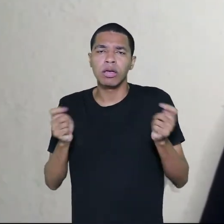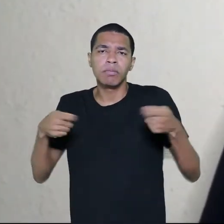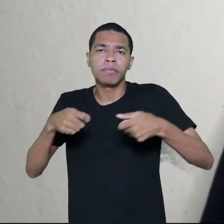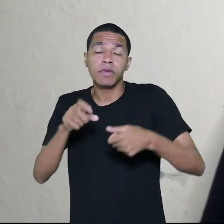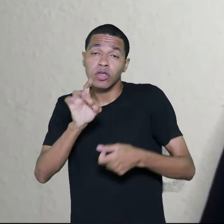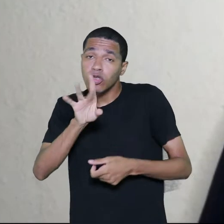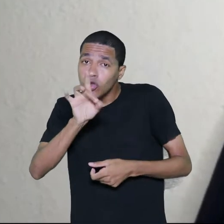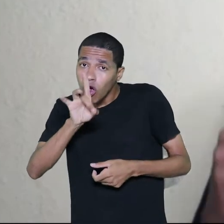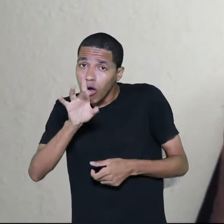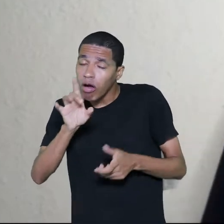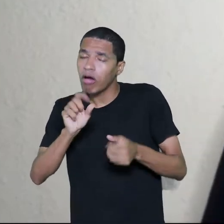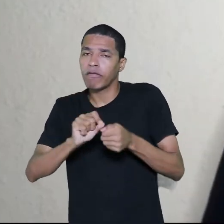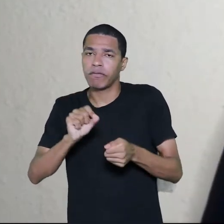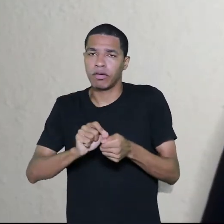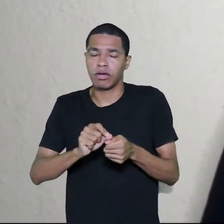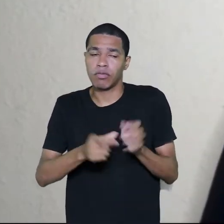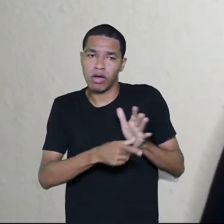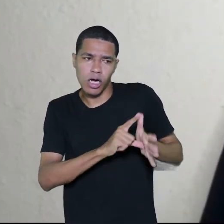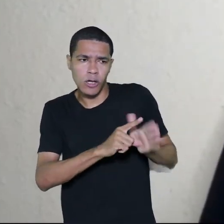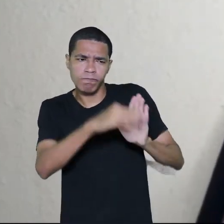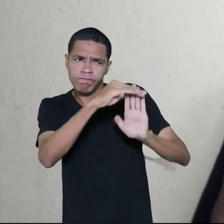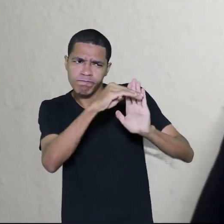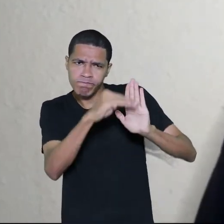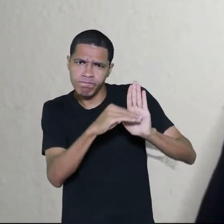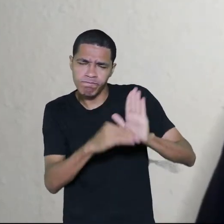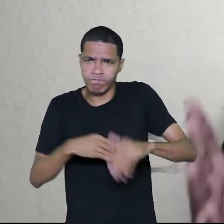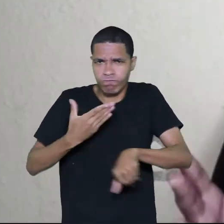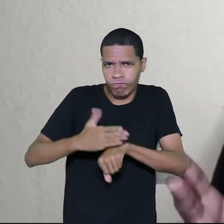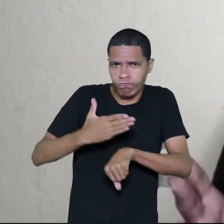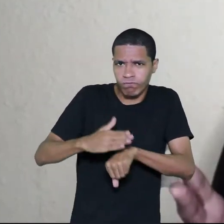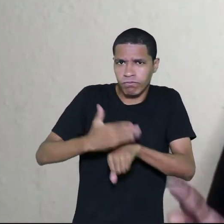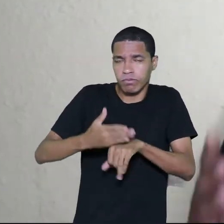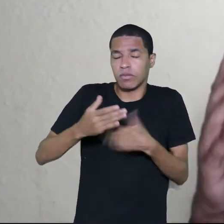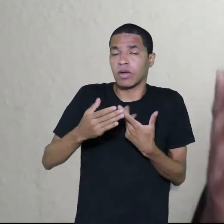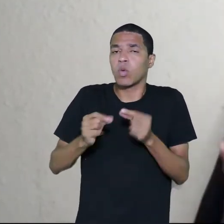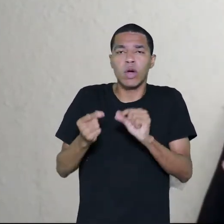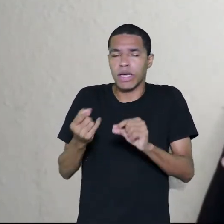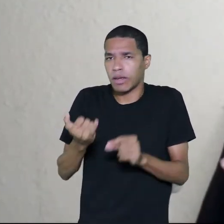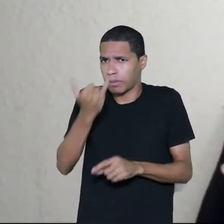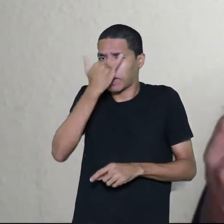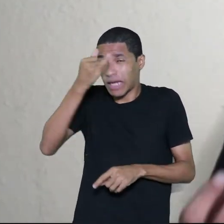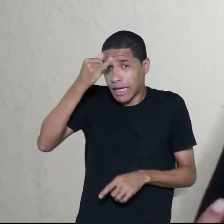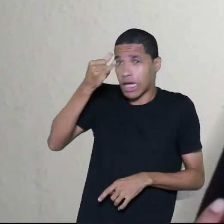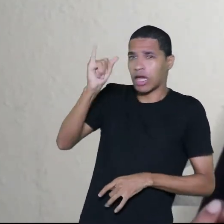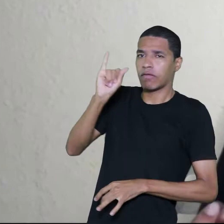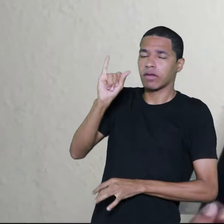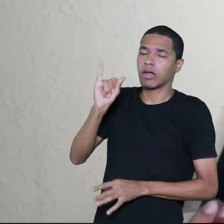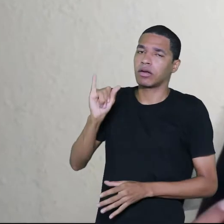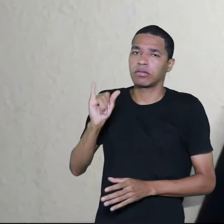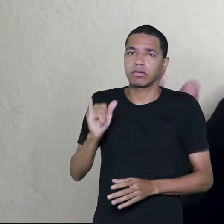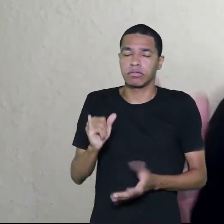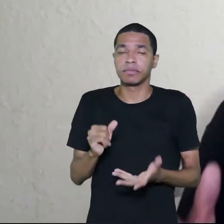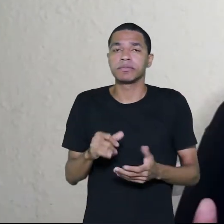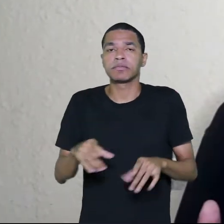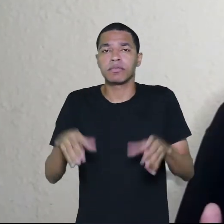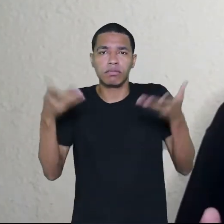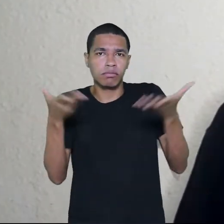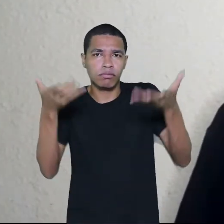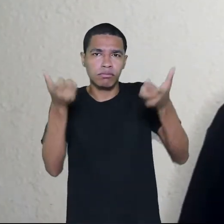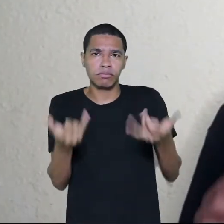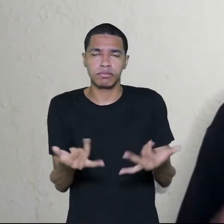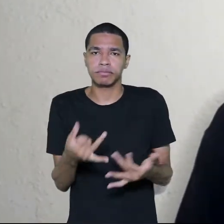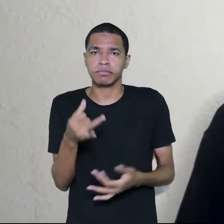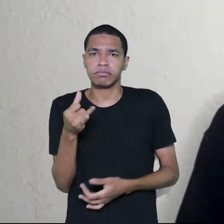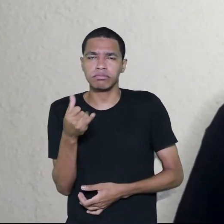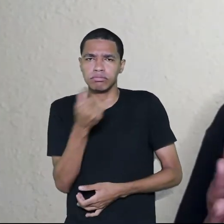ser somente executado após um rigoroso programa de prevenção, para que você não tome essa descarga elétrica. Agora eu vou